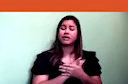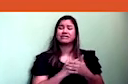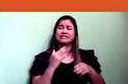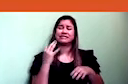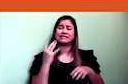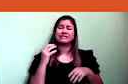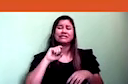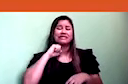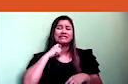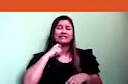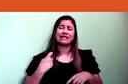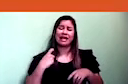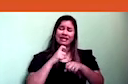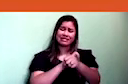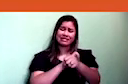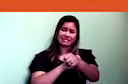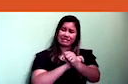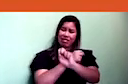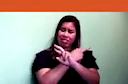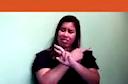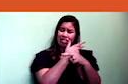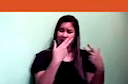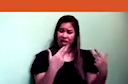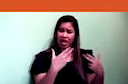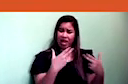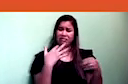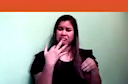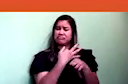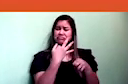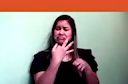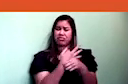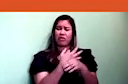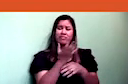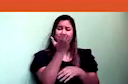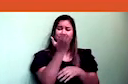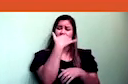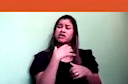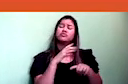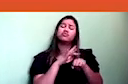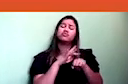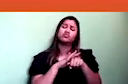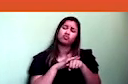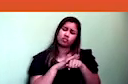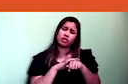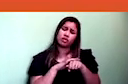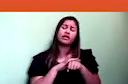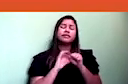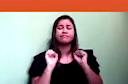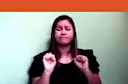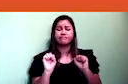mais sensíveis. Mas, de qualquer maneira, a gente entende como normais da vida,